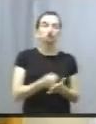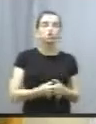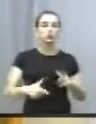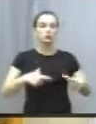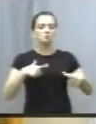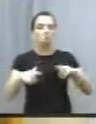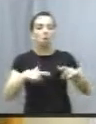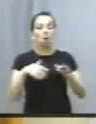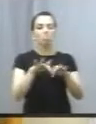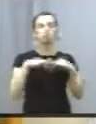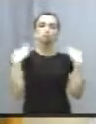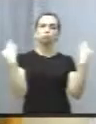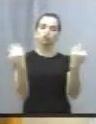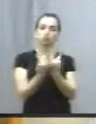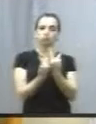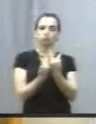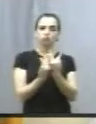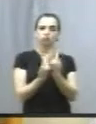família.